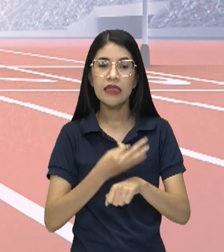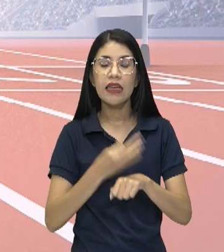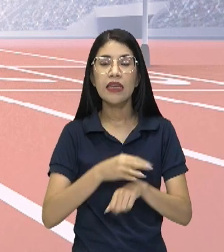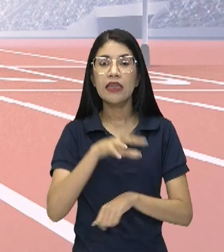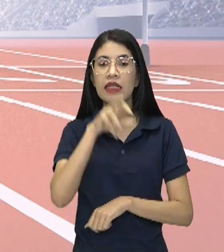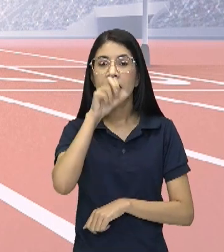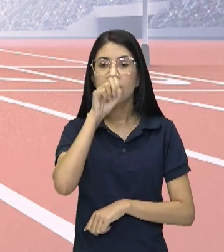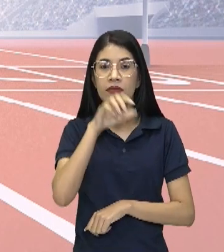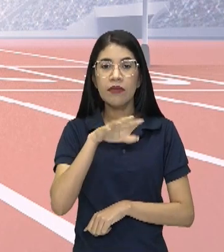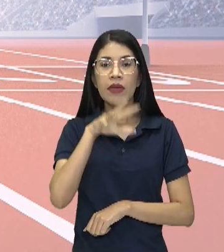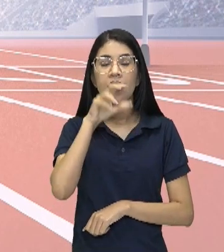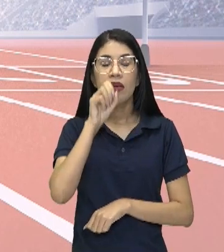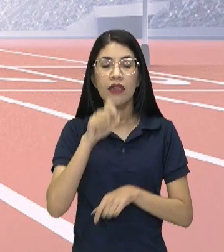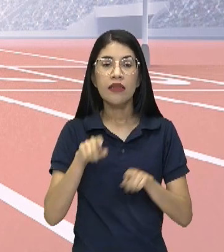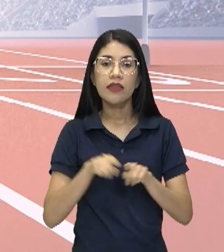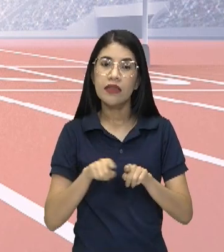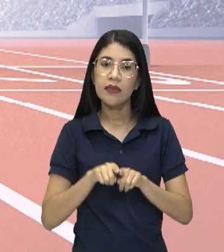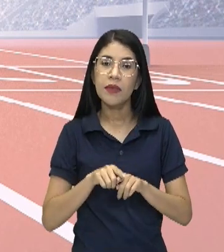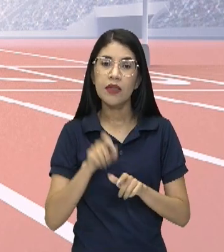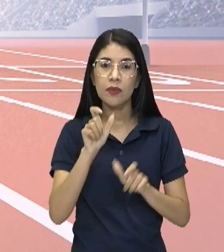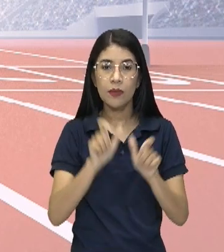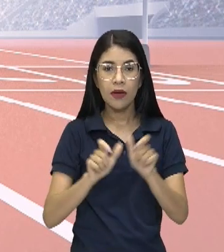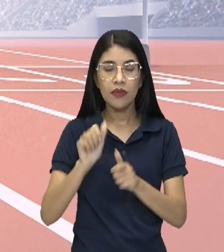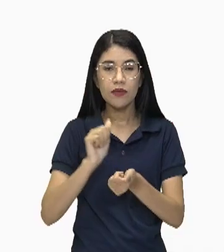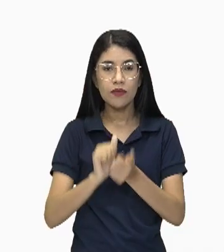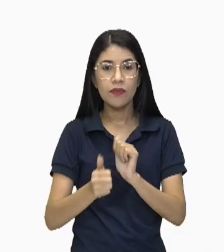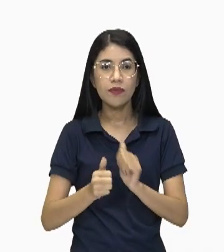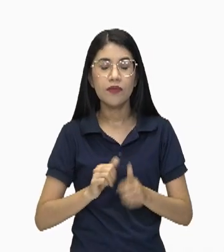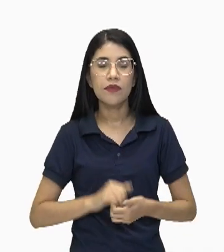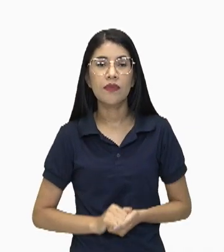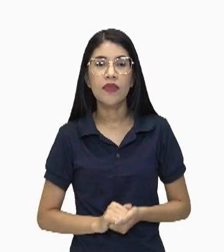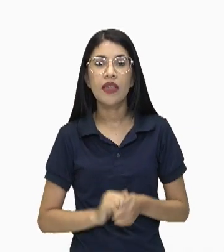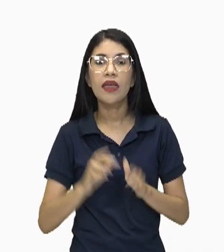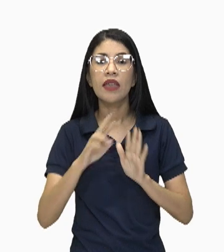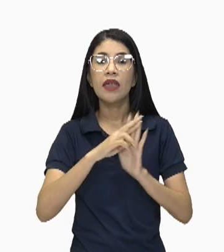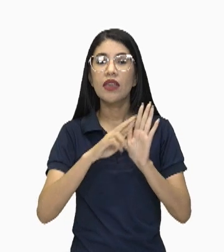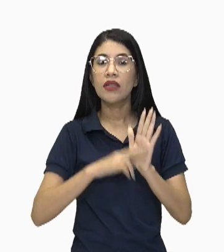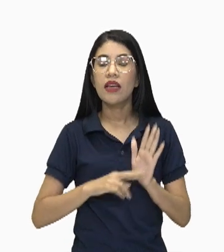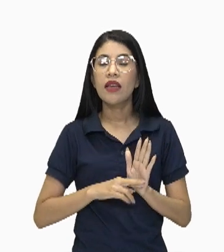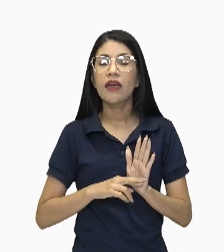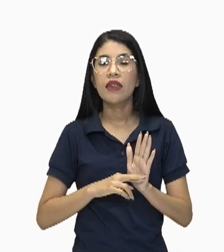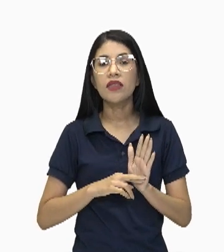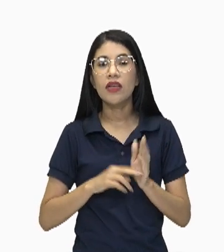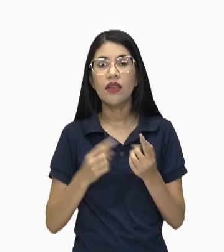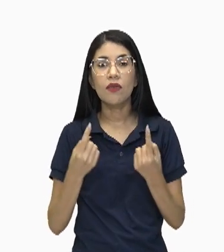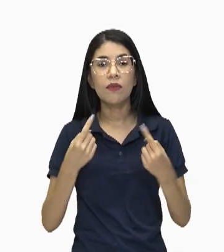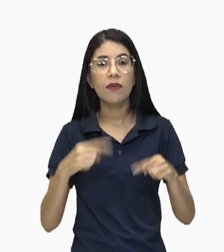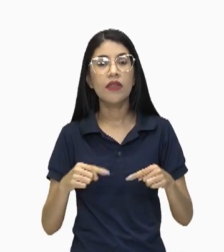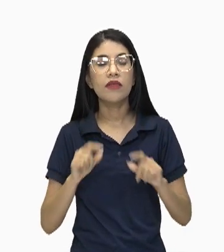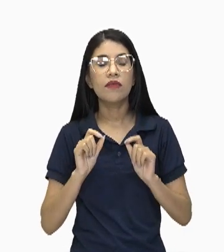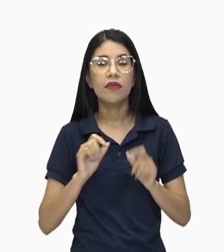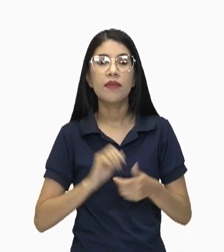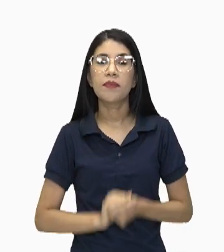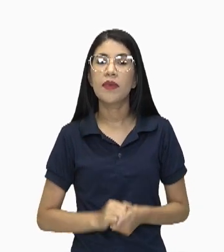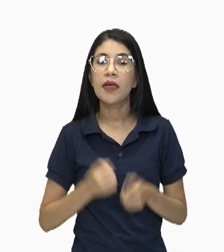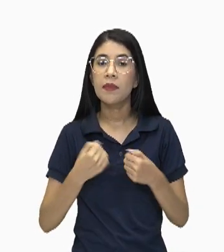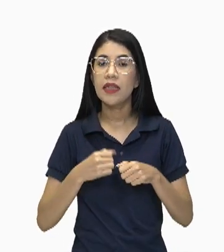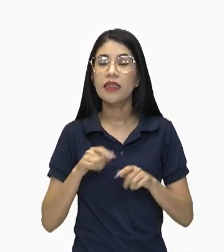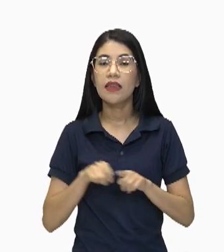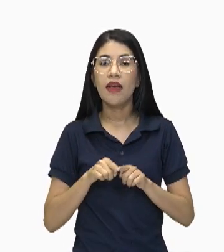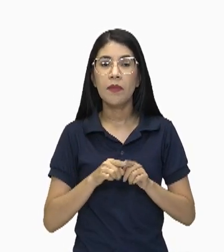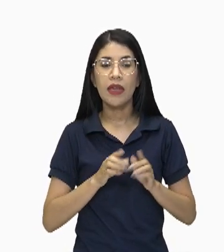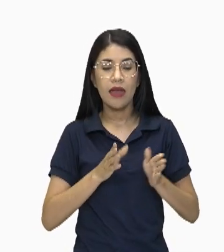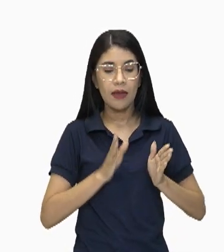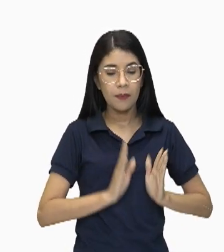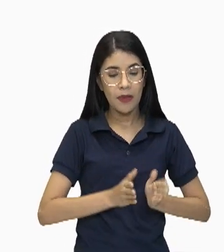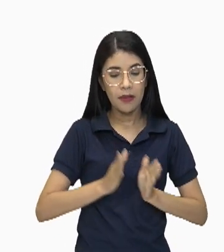anaeróbica aí dos atletas. Um pouco das regras dessas provas, olha só, eles devem permanecer em suas raias,